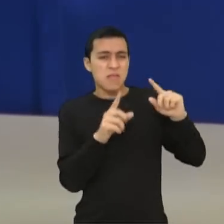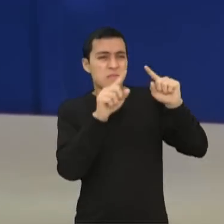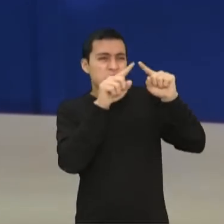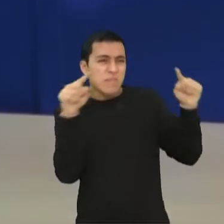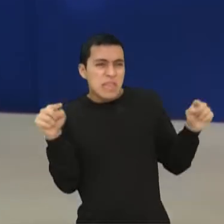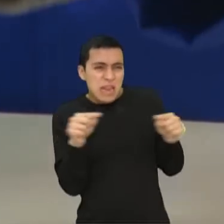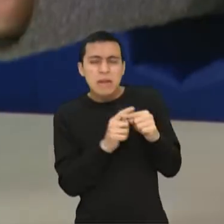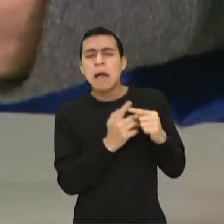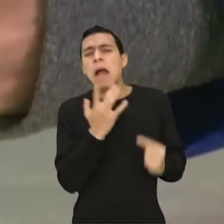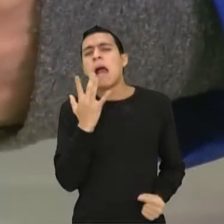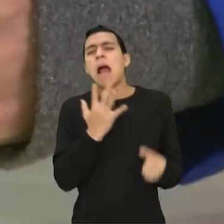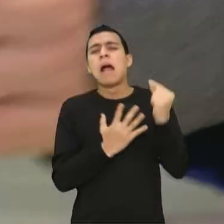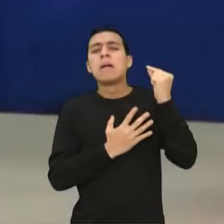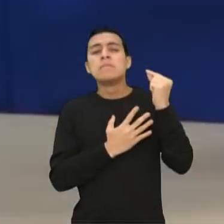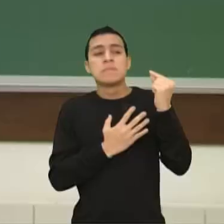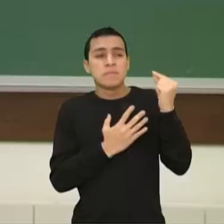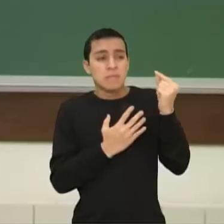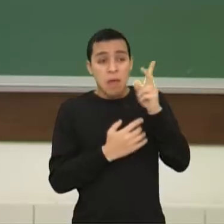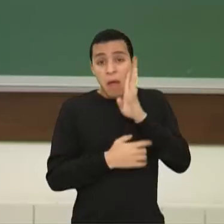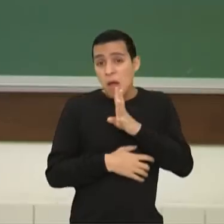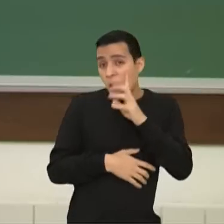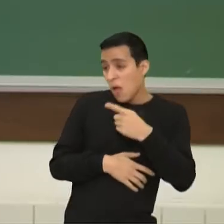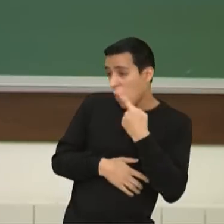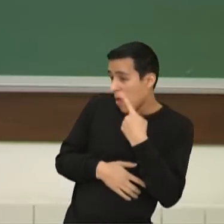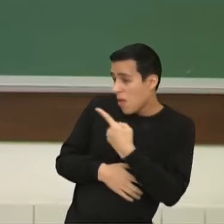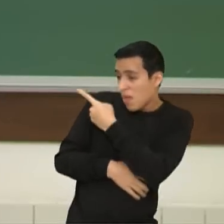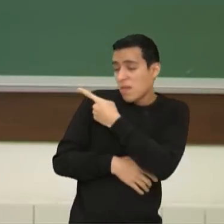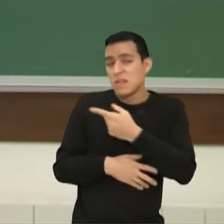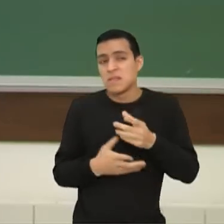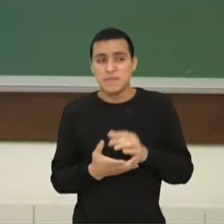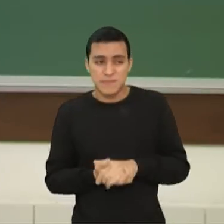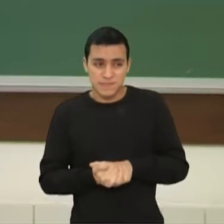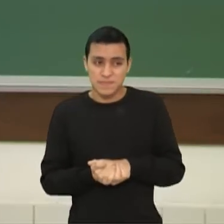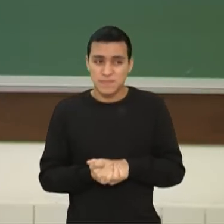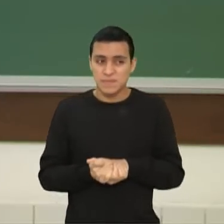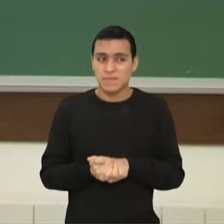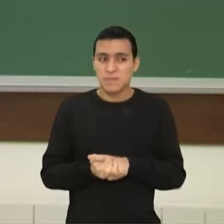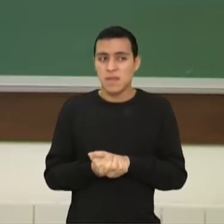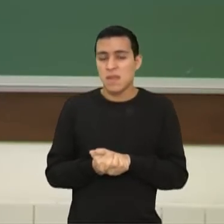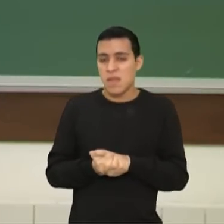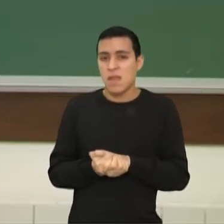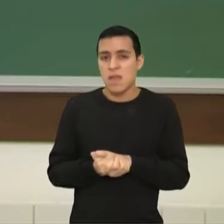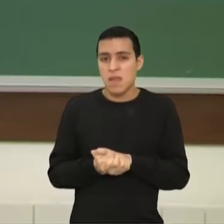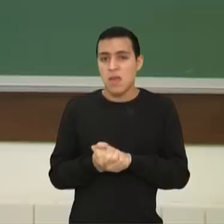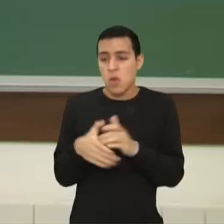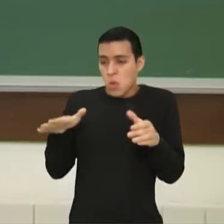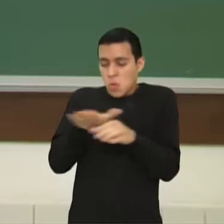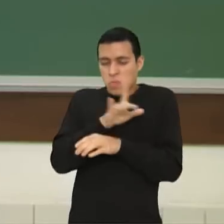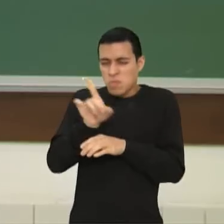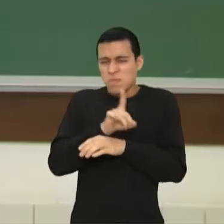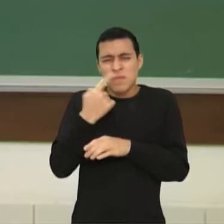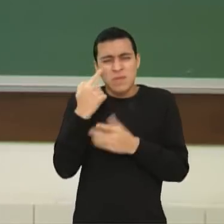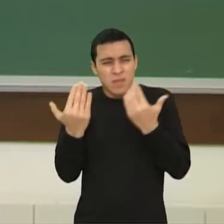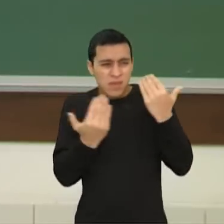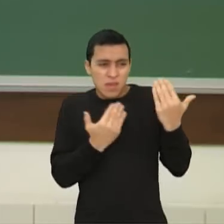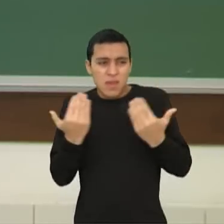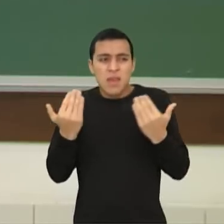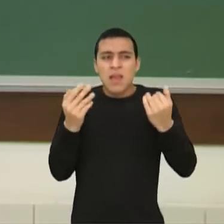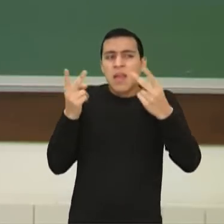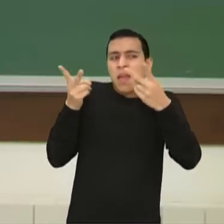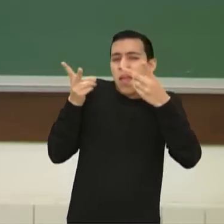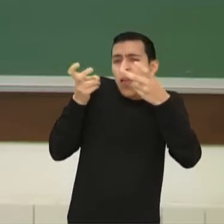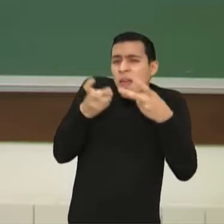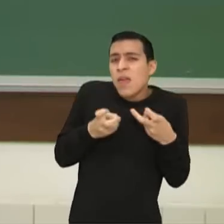pirâmide. Então, olha que legal que eu trouxe. Não enche completamente, né? Mas vocês perceberam